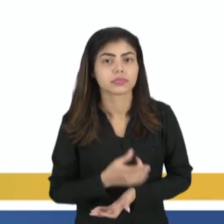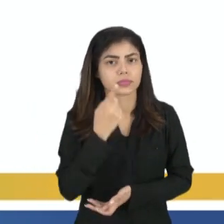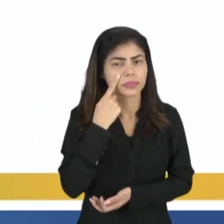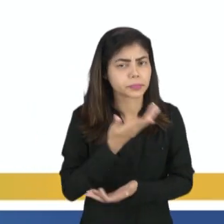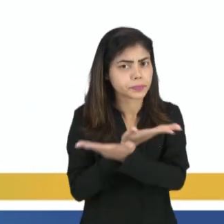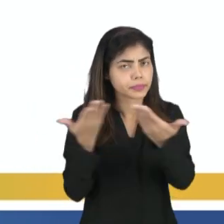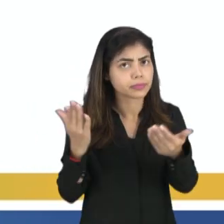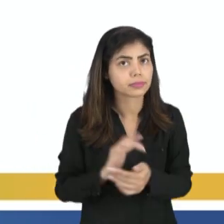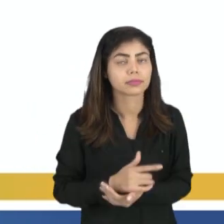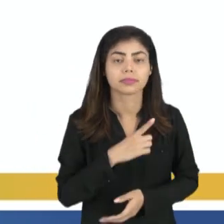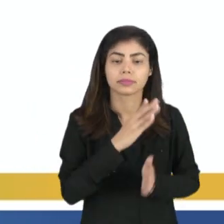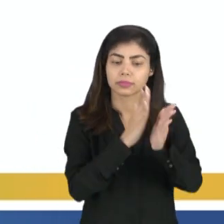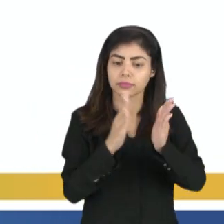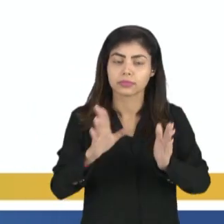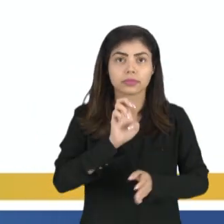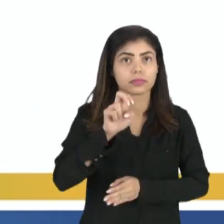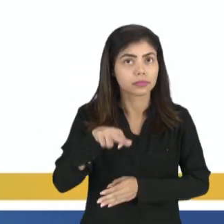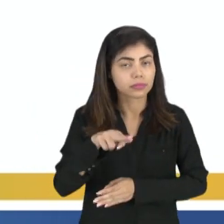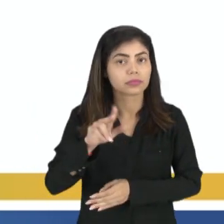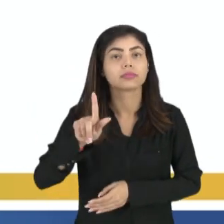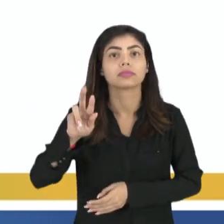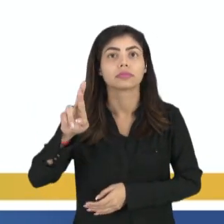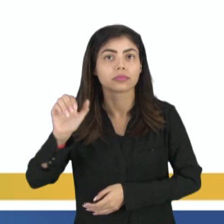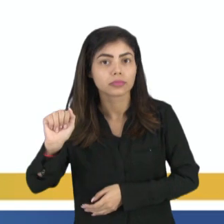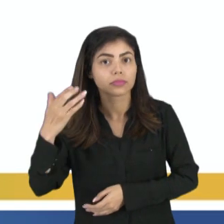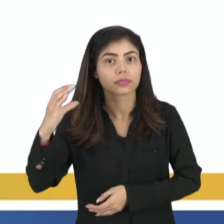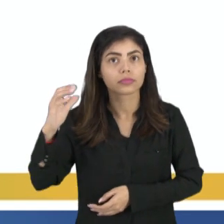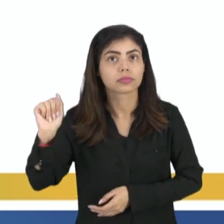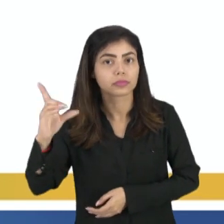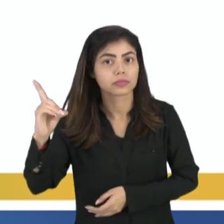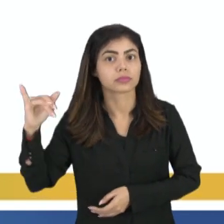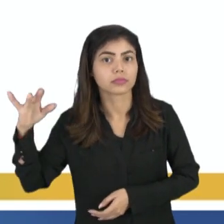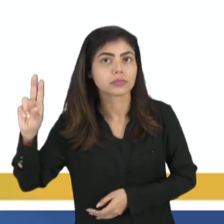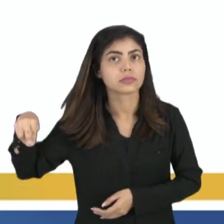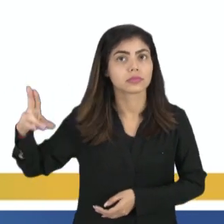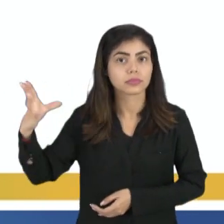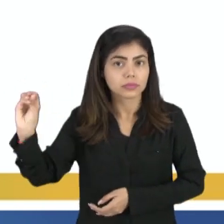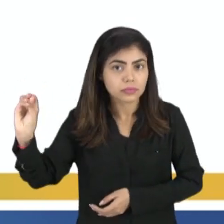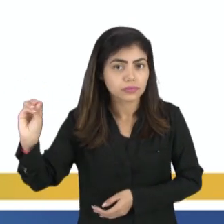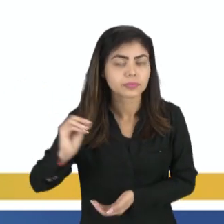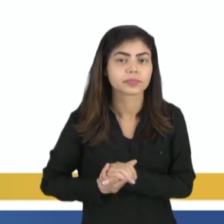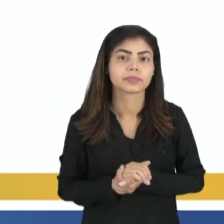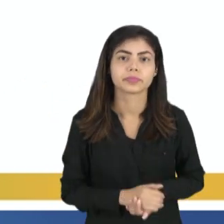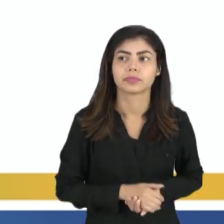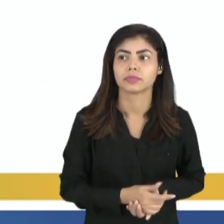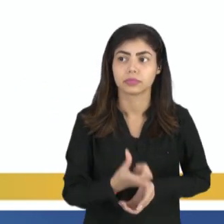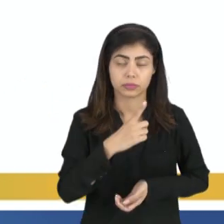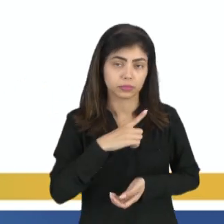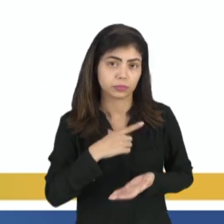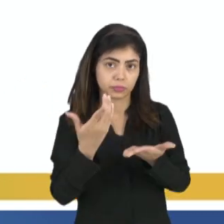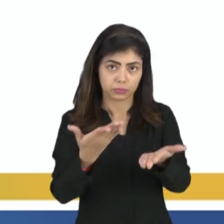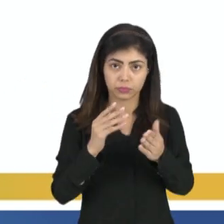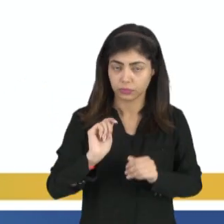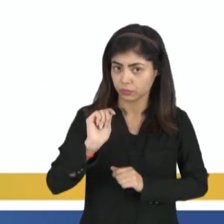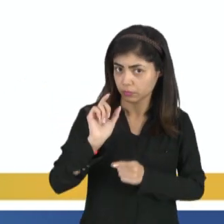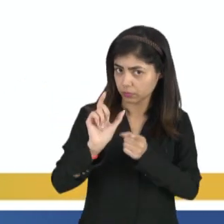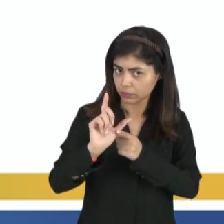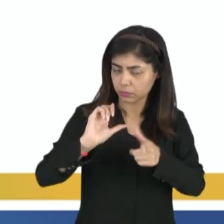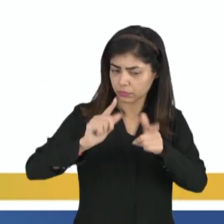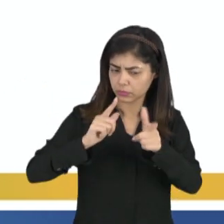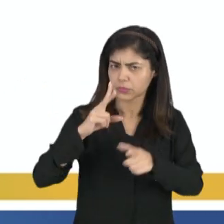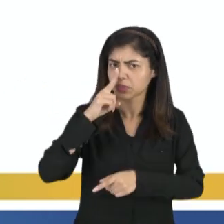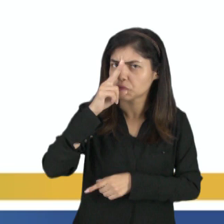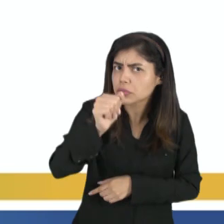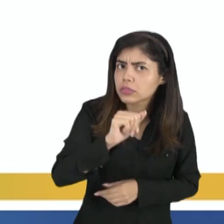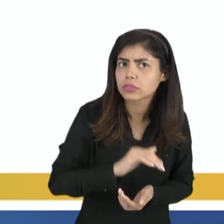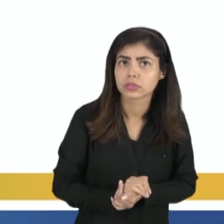nós temos aí em gra tadinho Olha nós temos uma sílaba que é mais